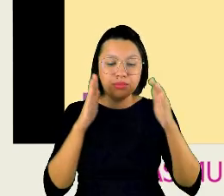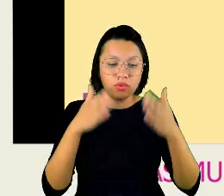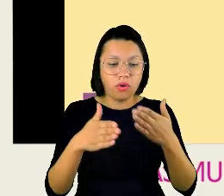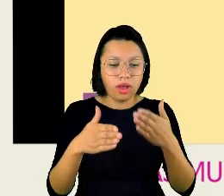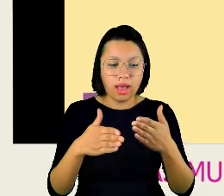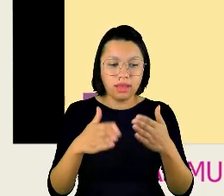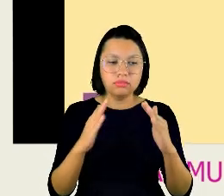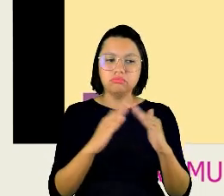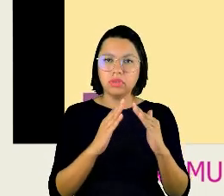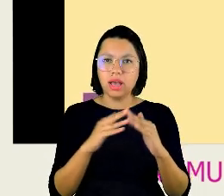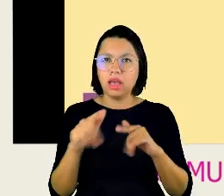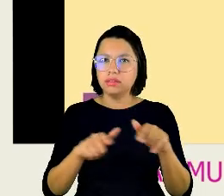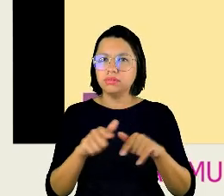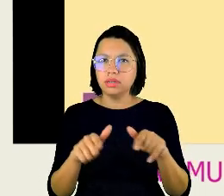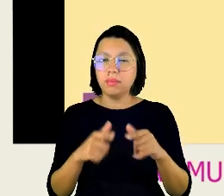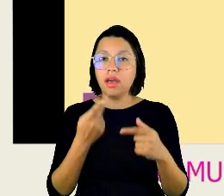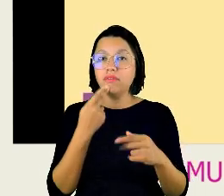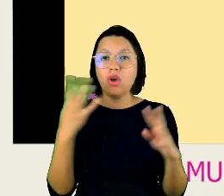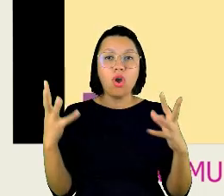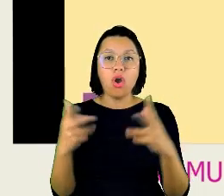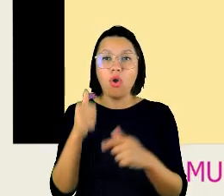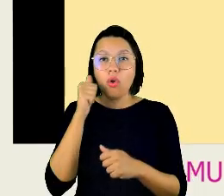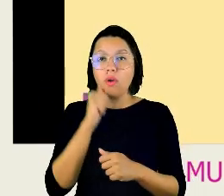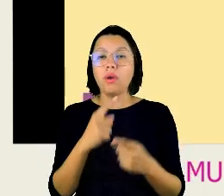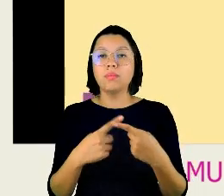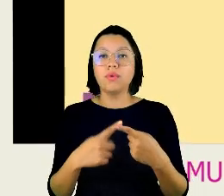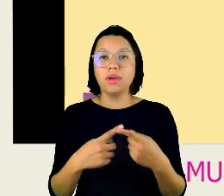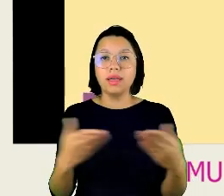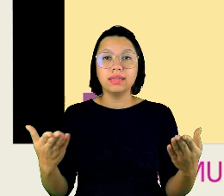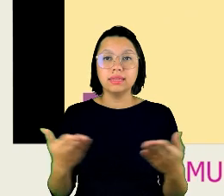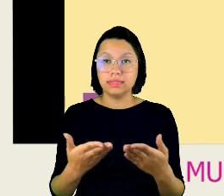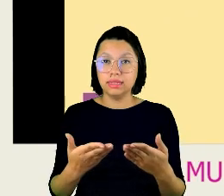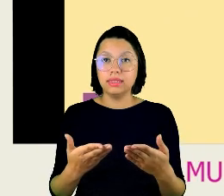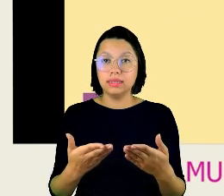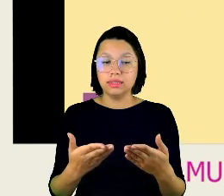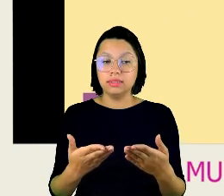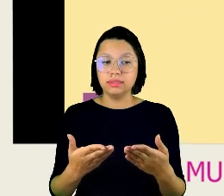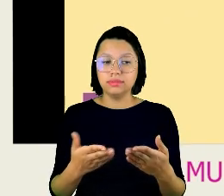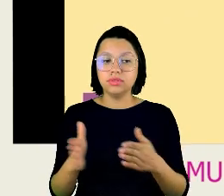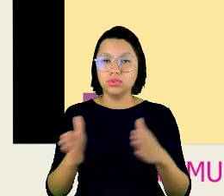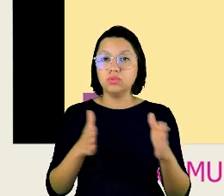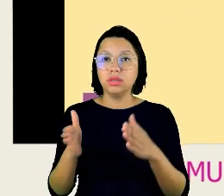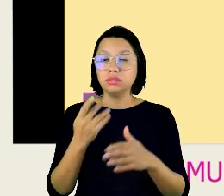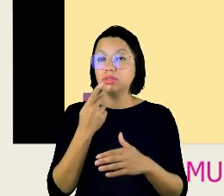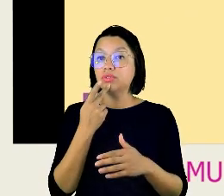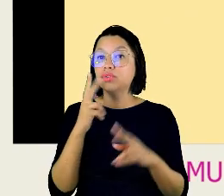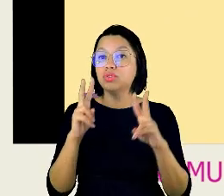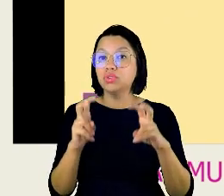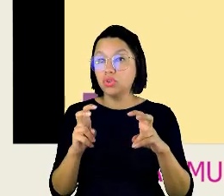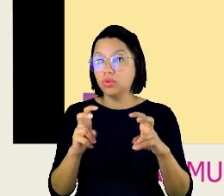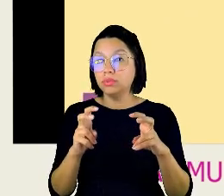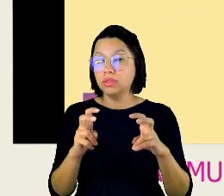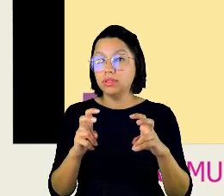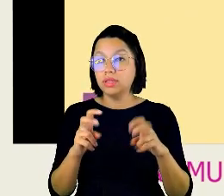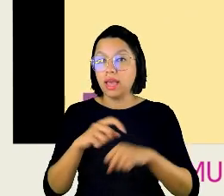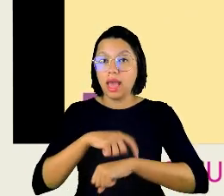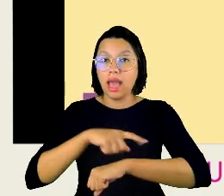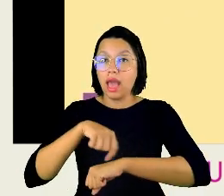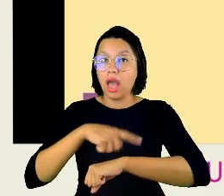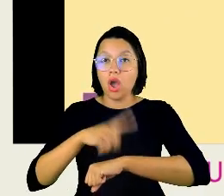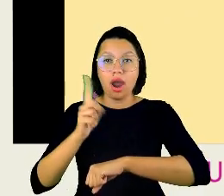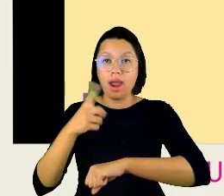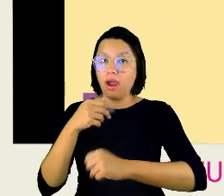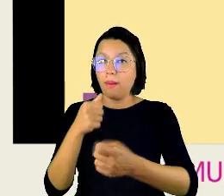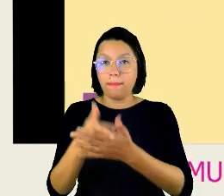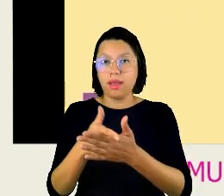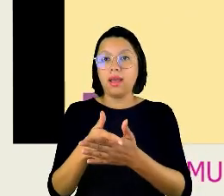afazeres domésticos, a gente está falando sobre todas as mulheres, né? Porque nesse caso, especificamente, a gente está falando sobre as horas não